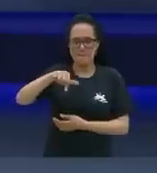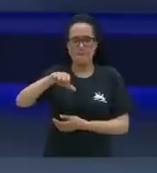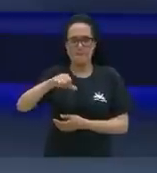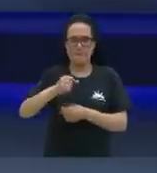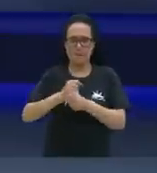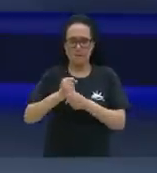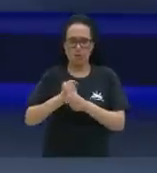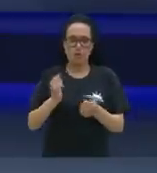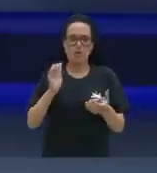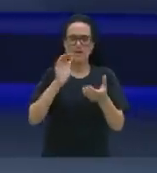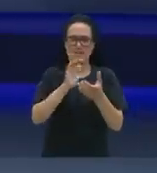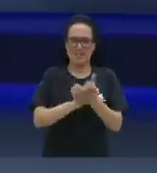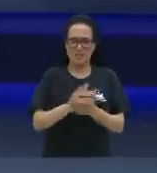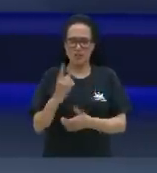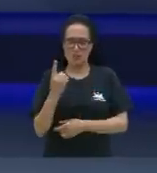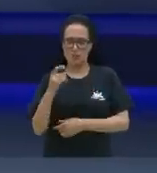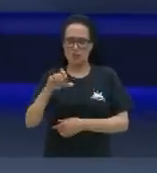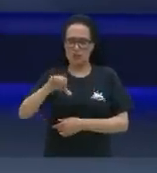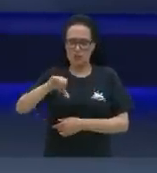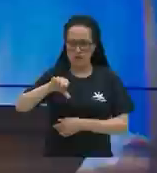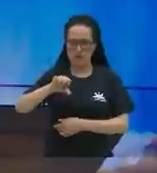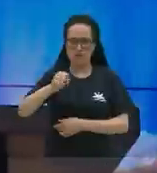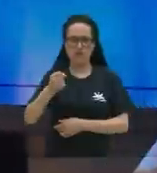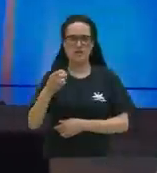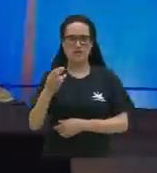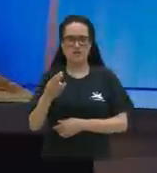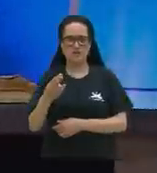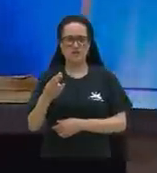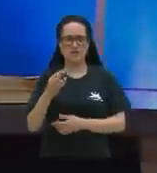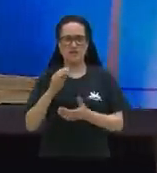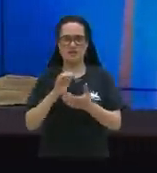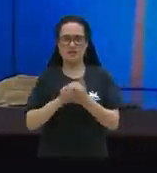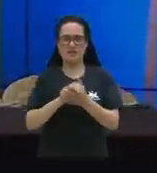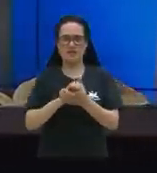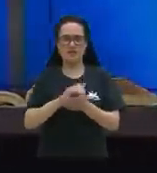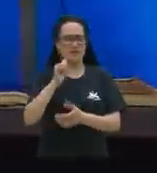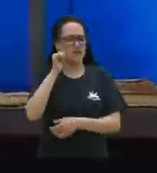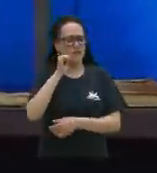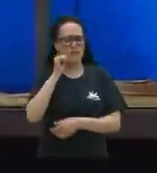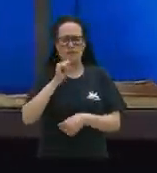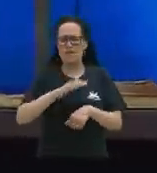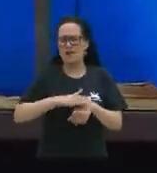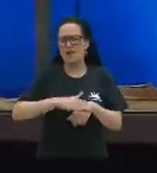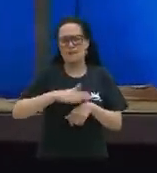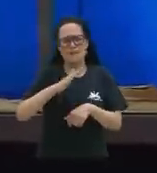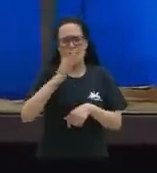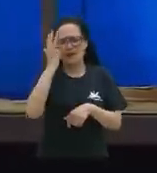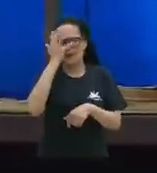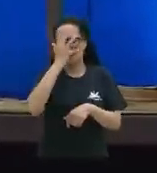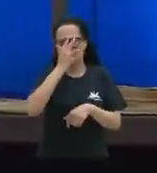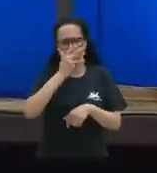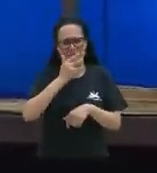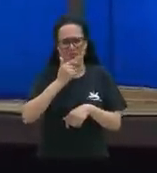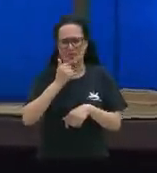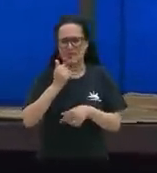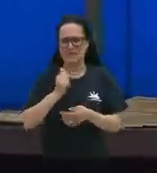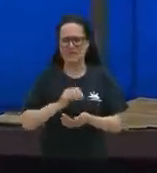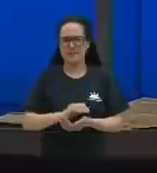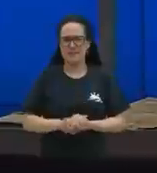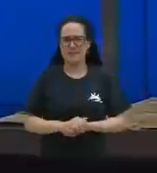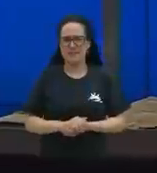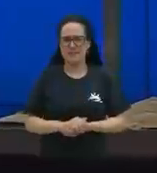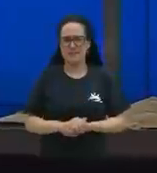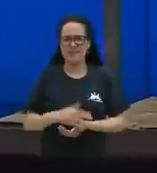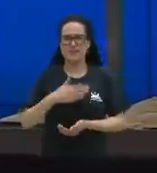casei em 1983, com a mulher mais linda do mundo, a mais espetacular, eu chamo ela de minha